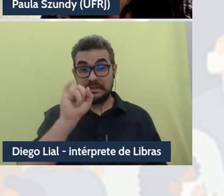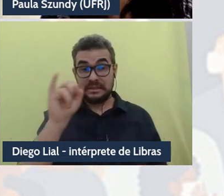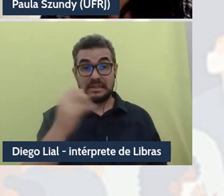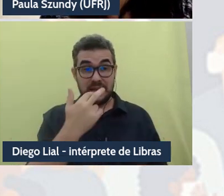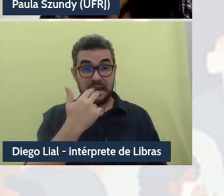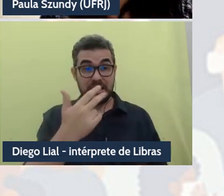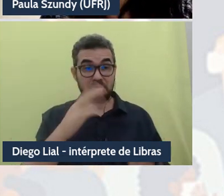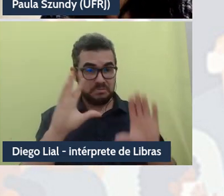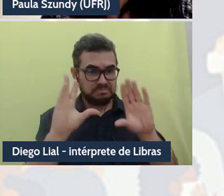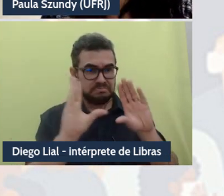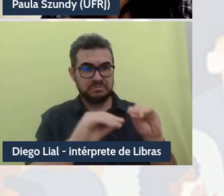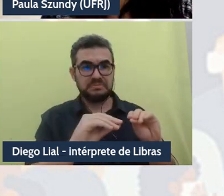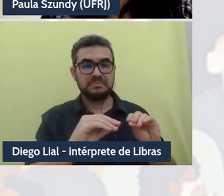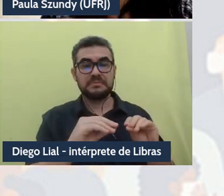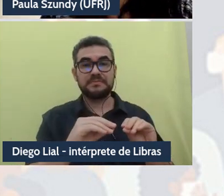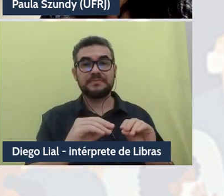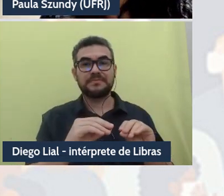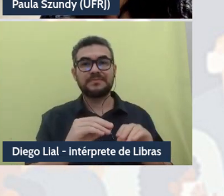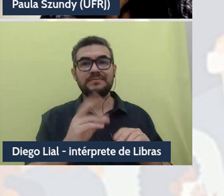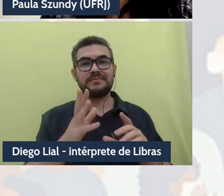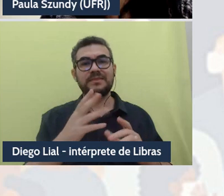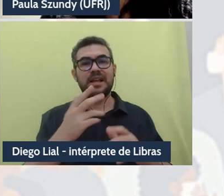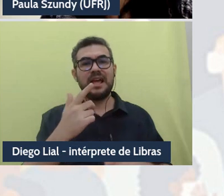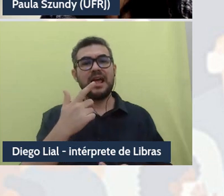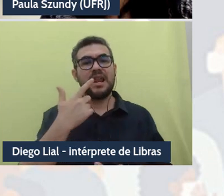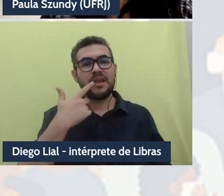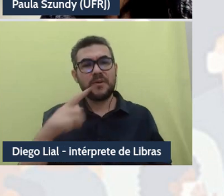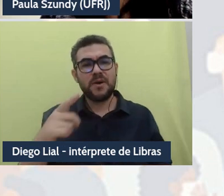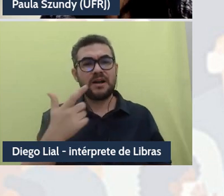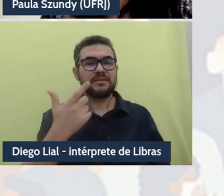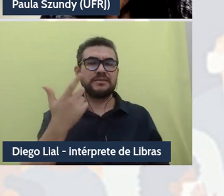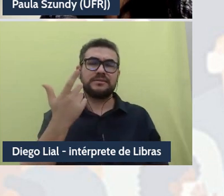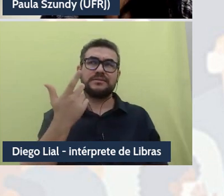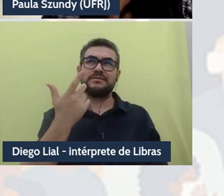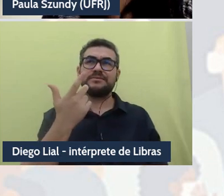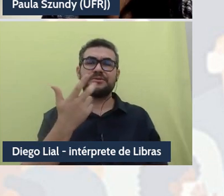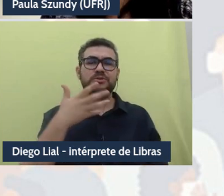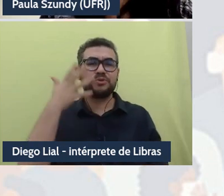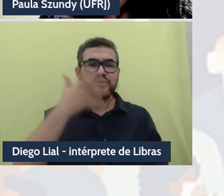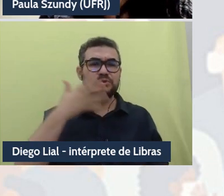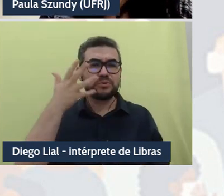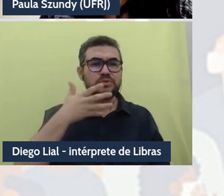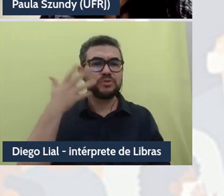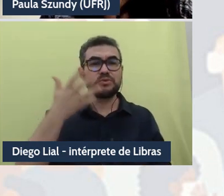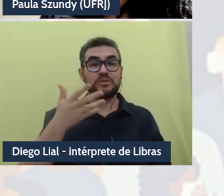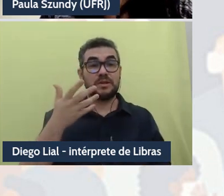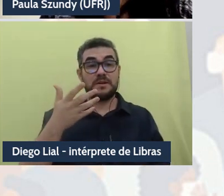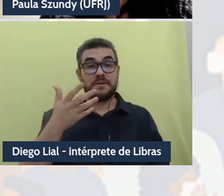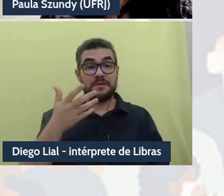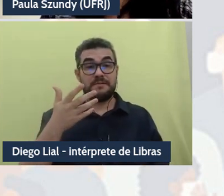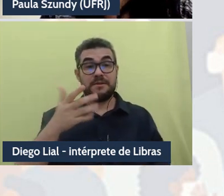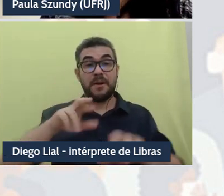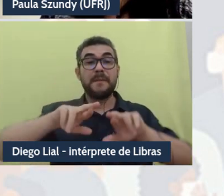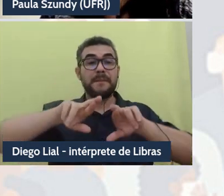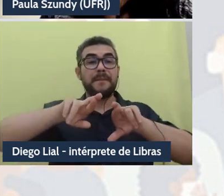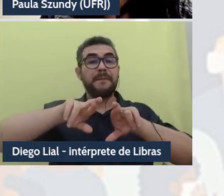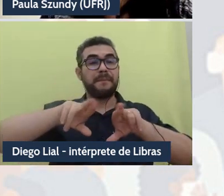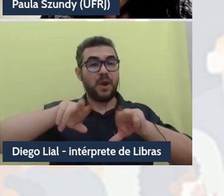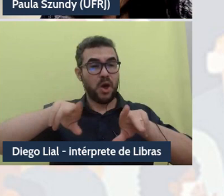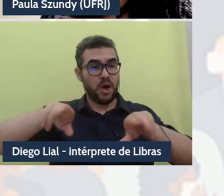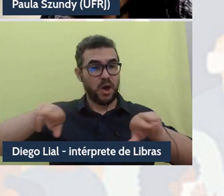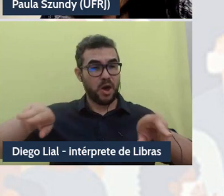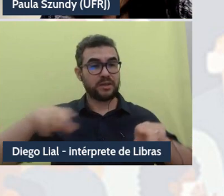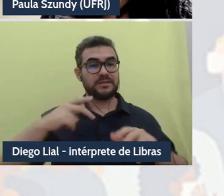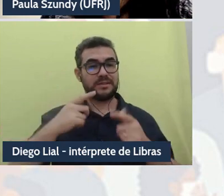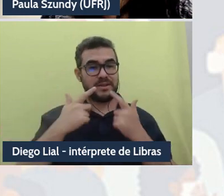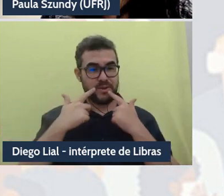aquelas linguagens, aqueles discursos, né, que enunciam, né, aquelas plurilinguagens e estamos contribuindo,